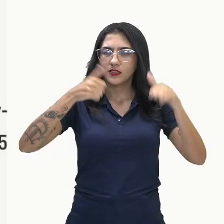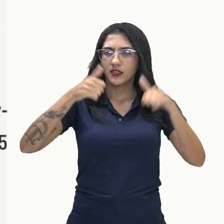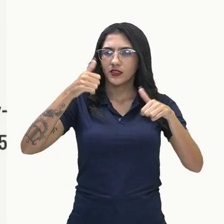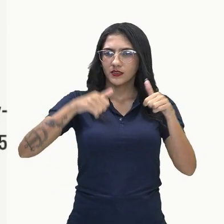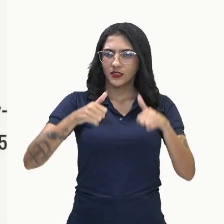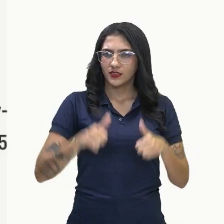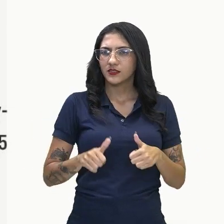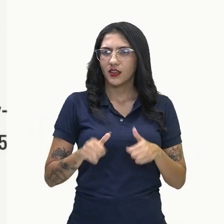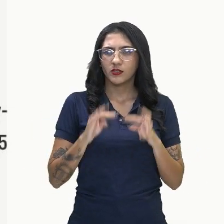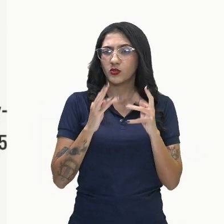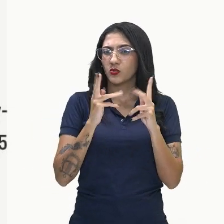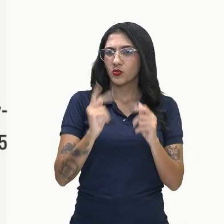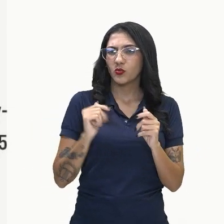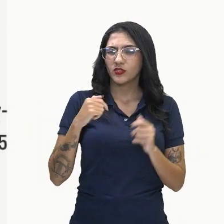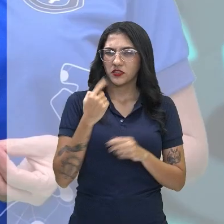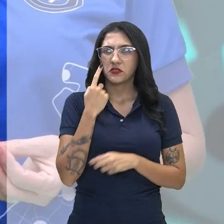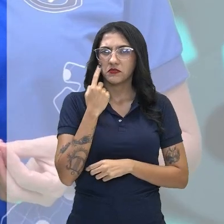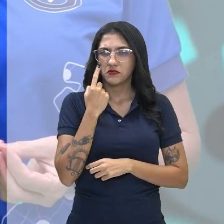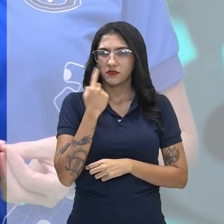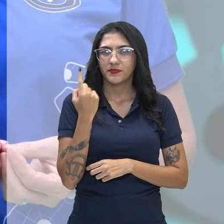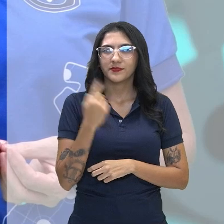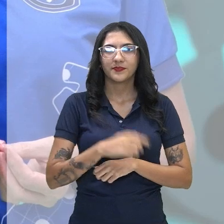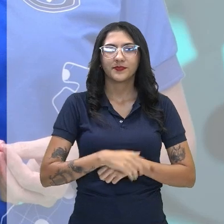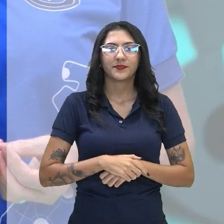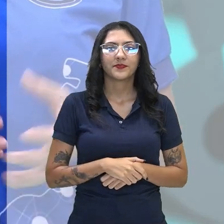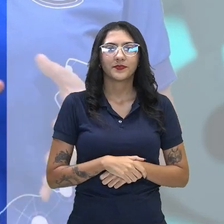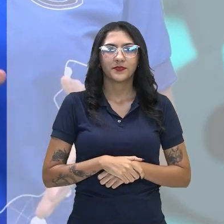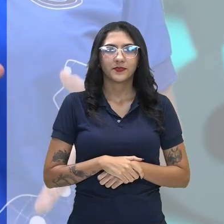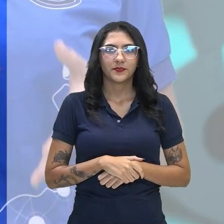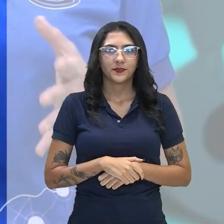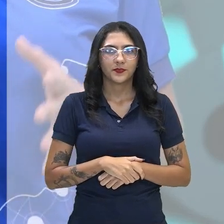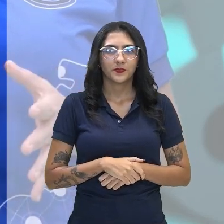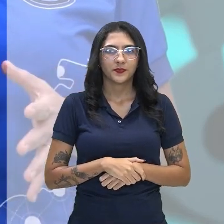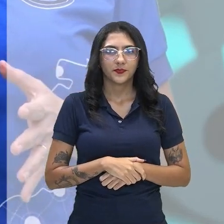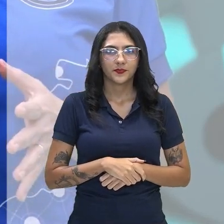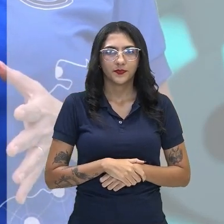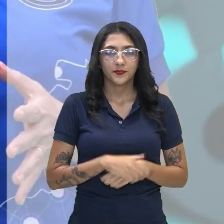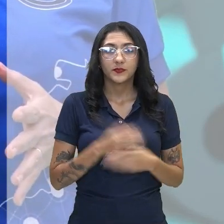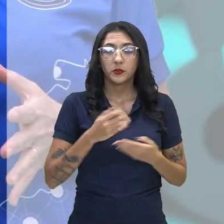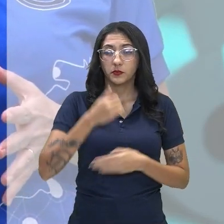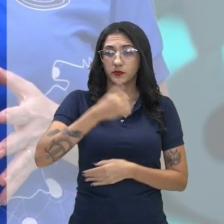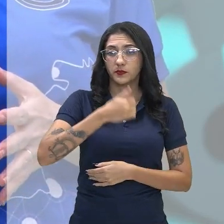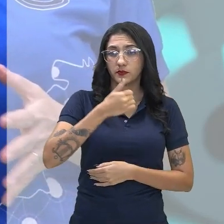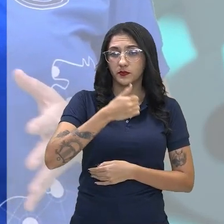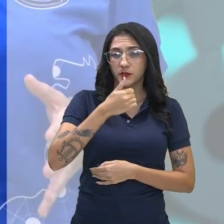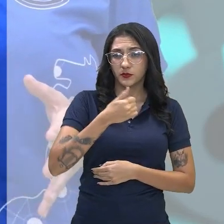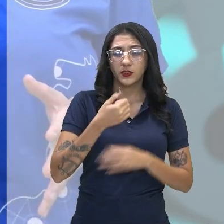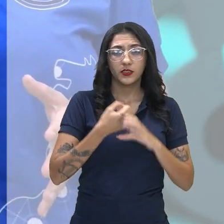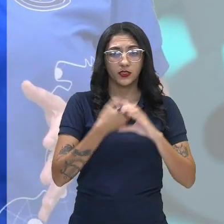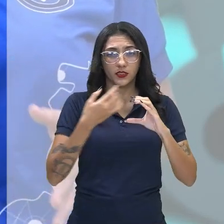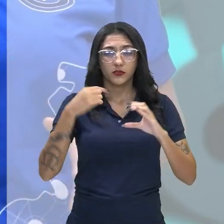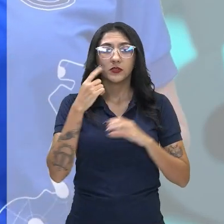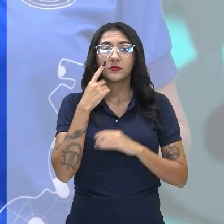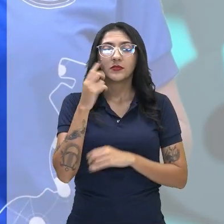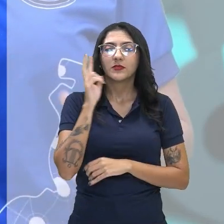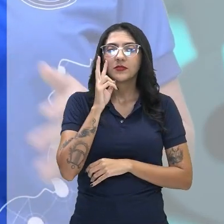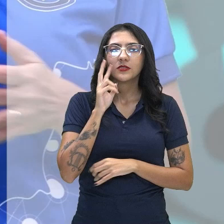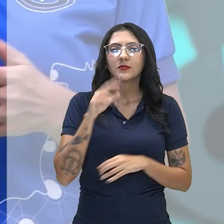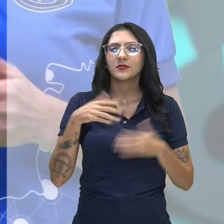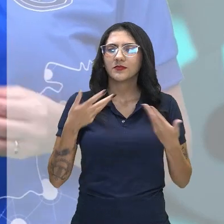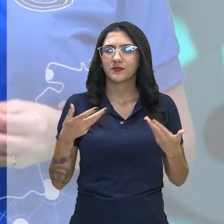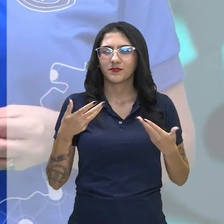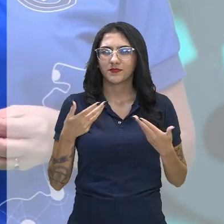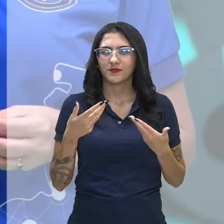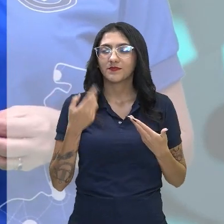elementos que a gente viu na nossa lista. Vamos dar uma olhada. Então, o primeiro elemento que vocês vão observar, lembra-se qual é? Isso